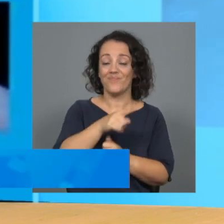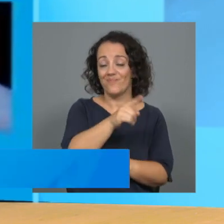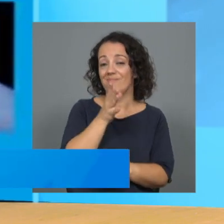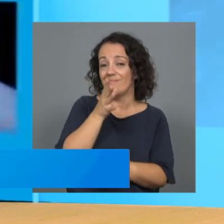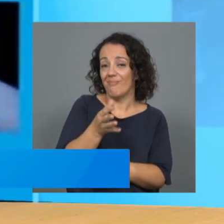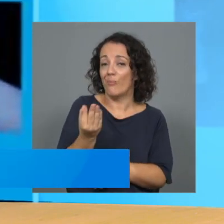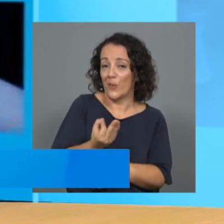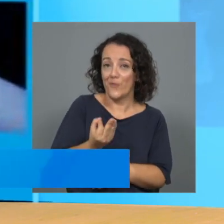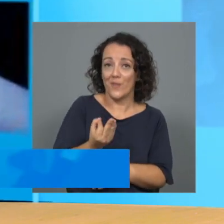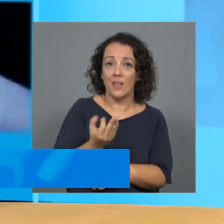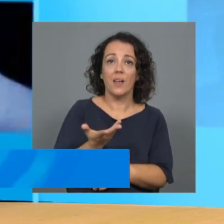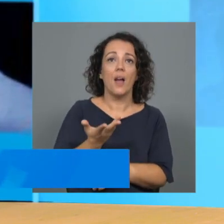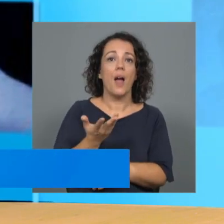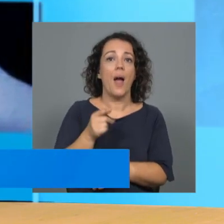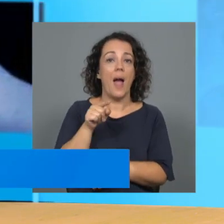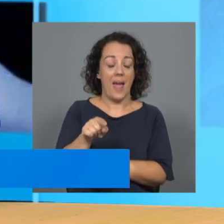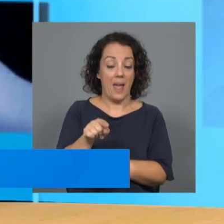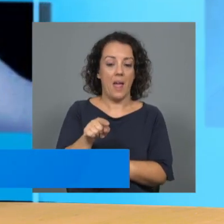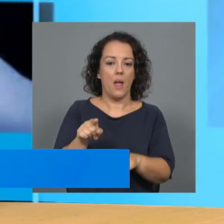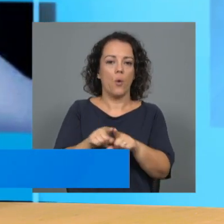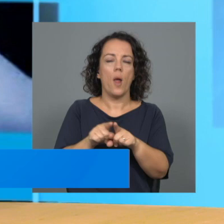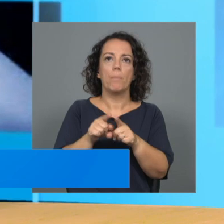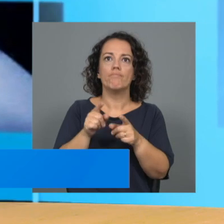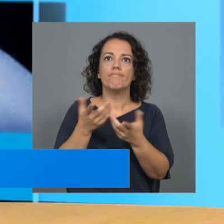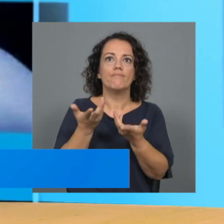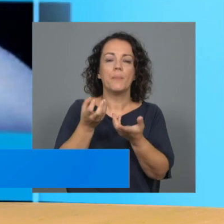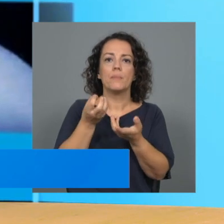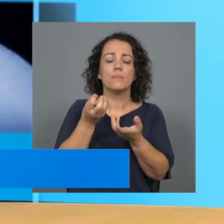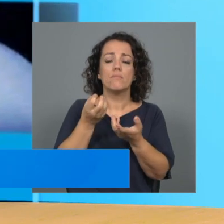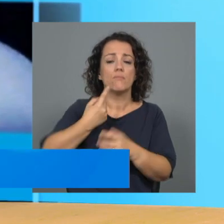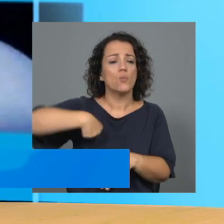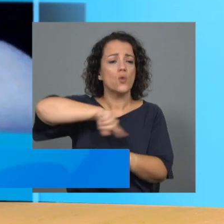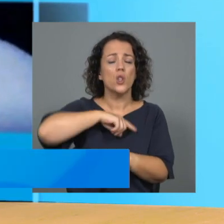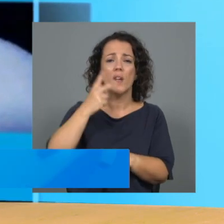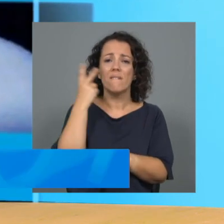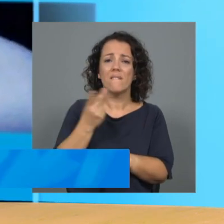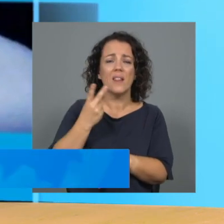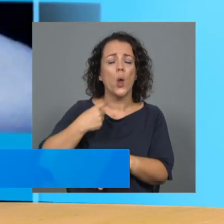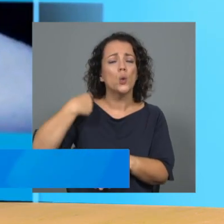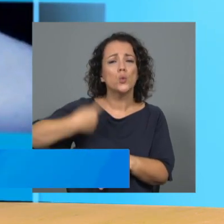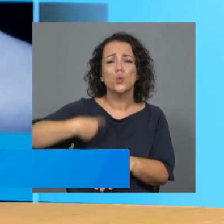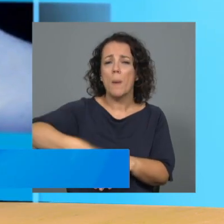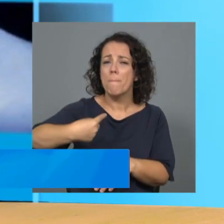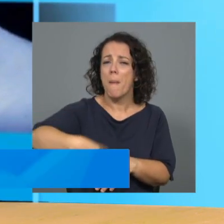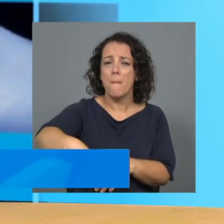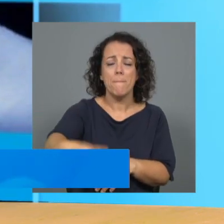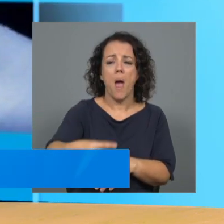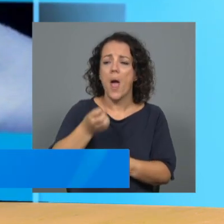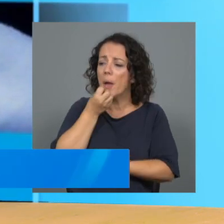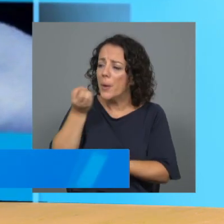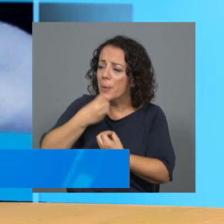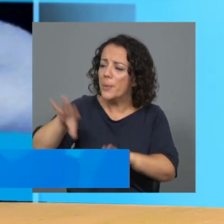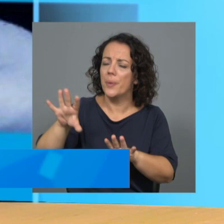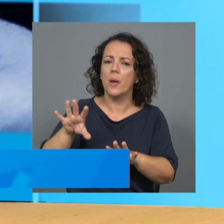disse, portanto, a perda é algo que está presente nas nossas vidas todos os dias. Portanto, saber lidar com